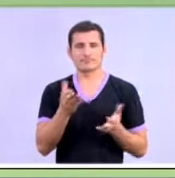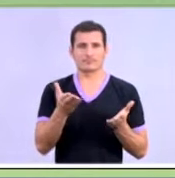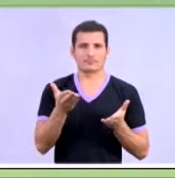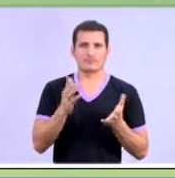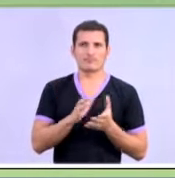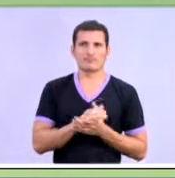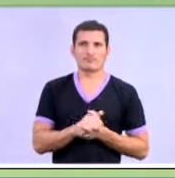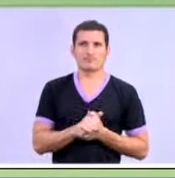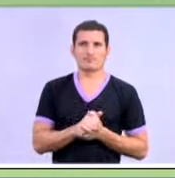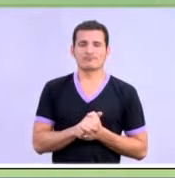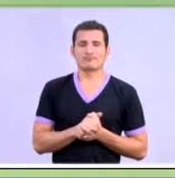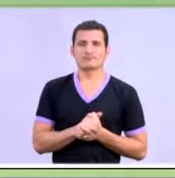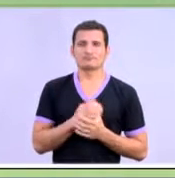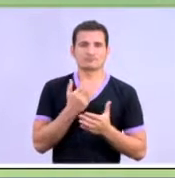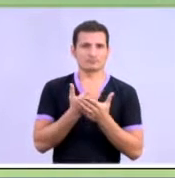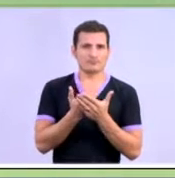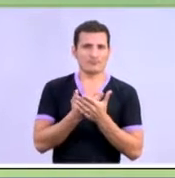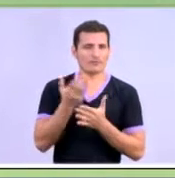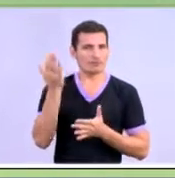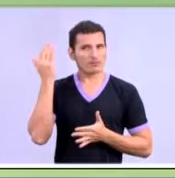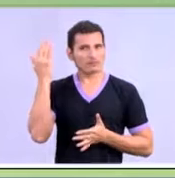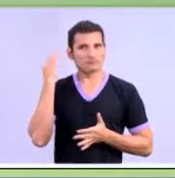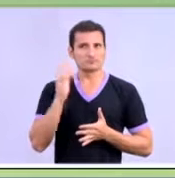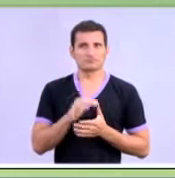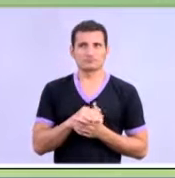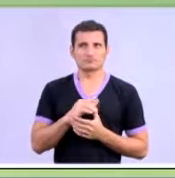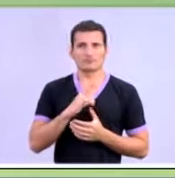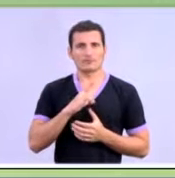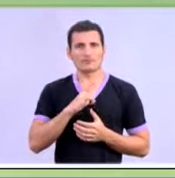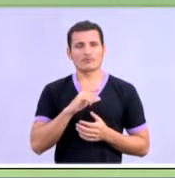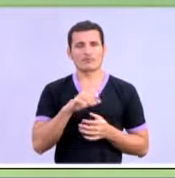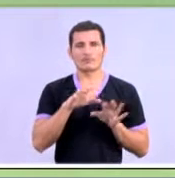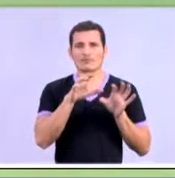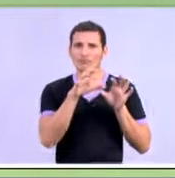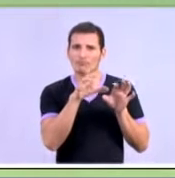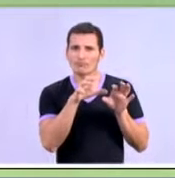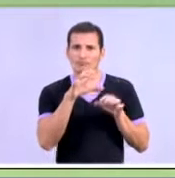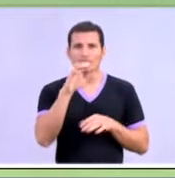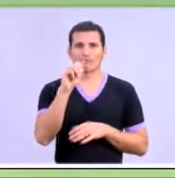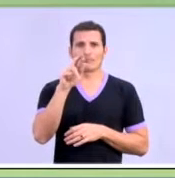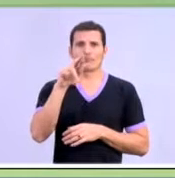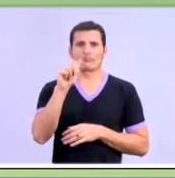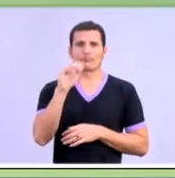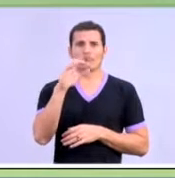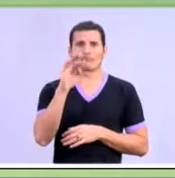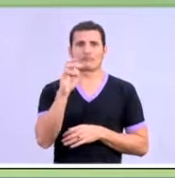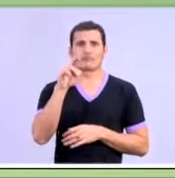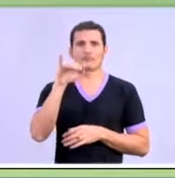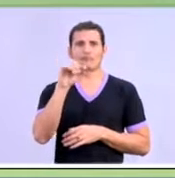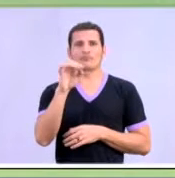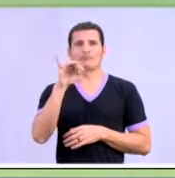aula passada, a gente está falando muito da aula passada porque nós temos características